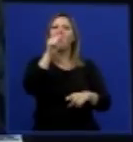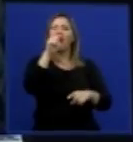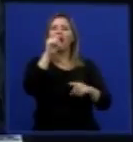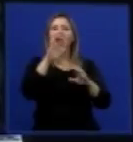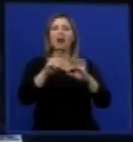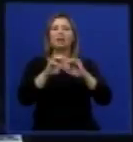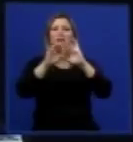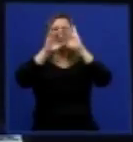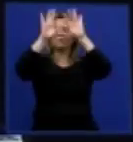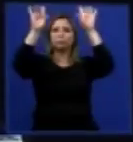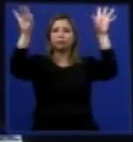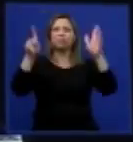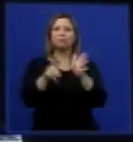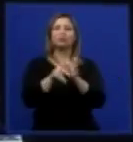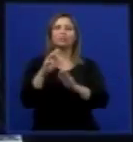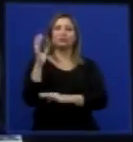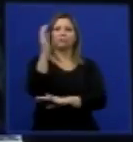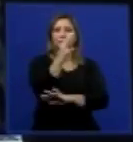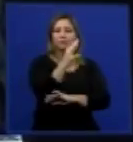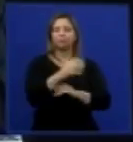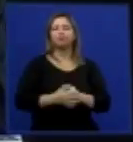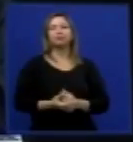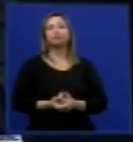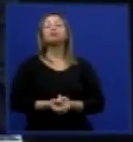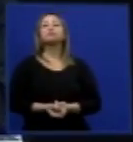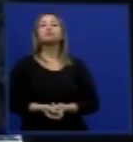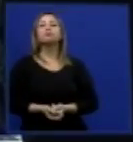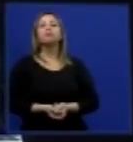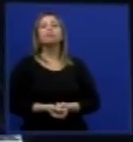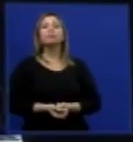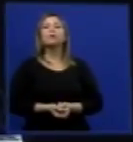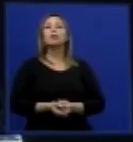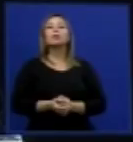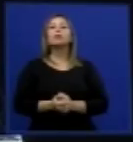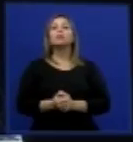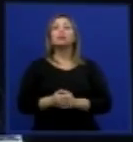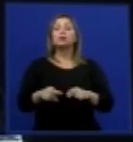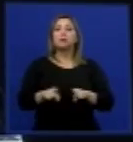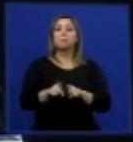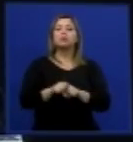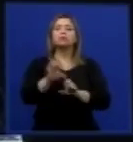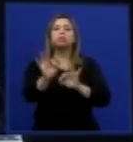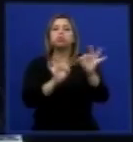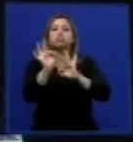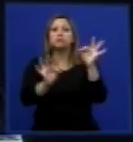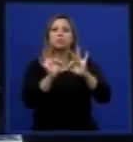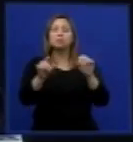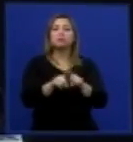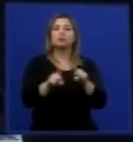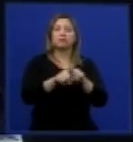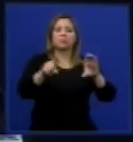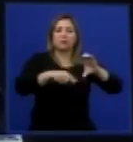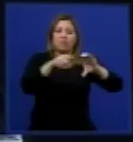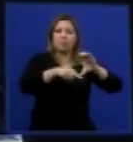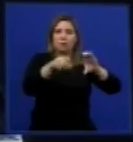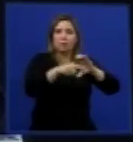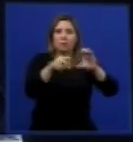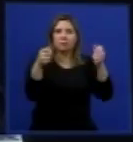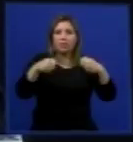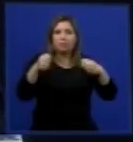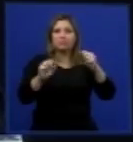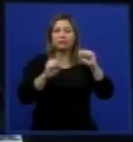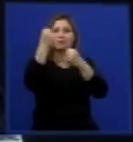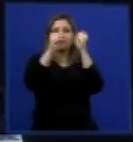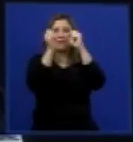material particulado considerando que o sistema de coprocessamento dos pneus se dá num sistema fechado